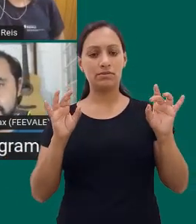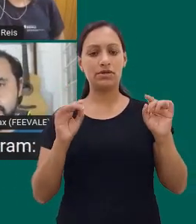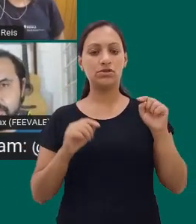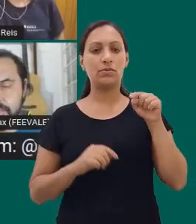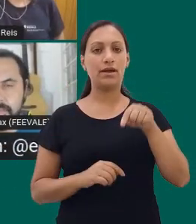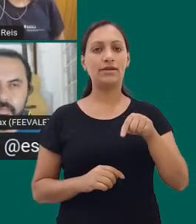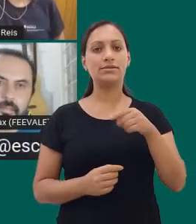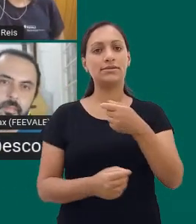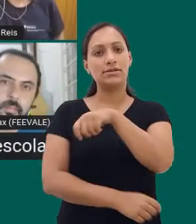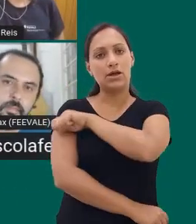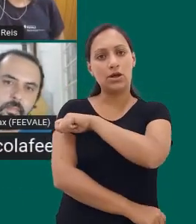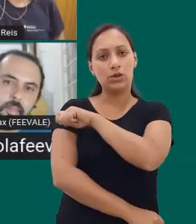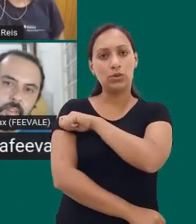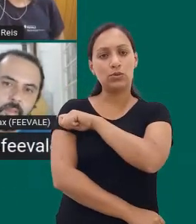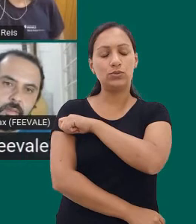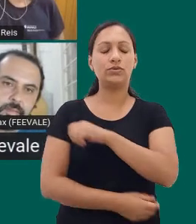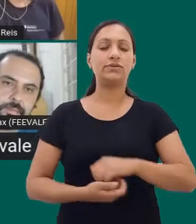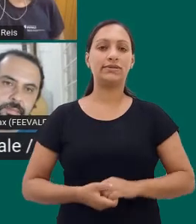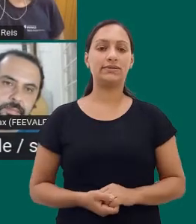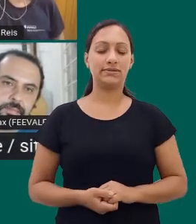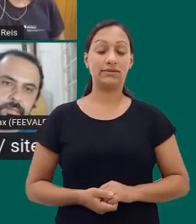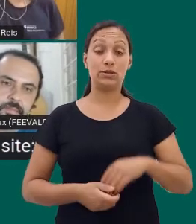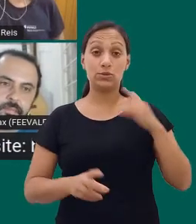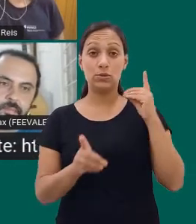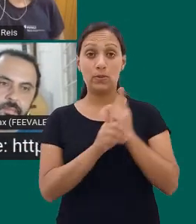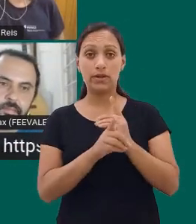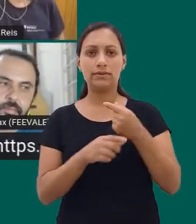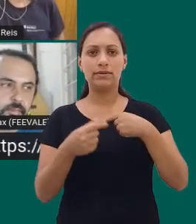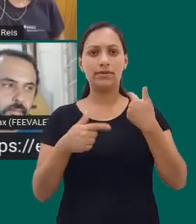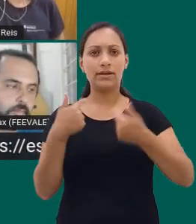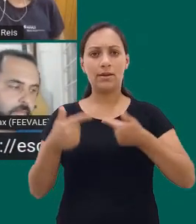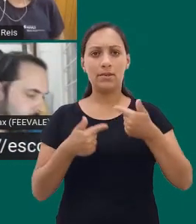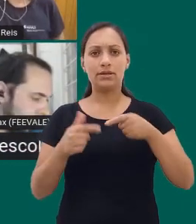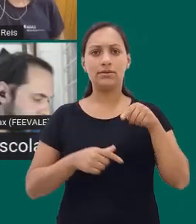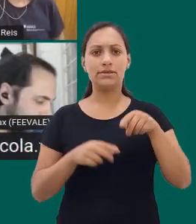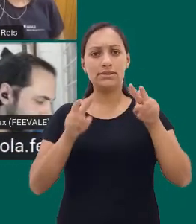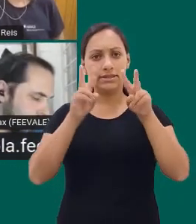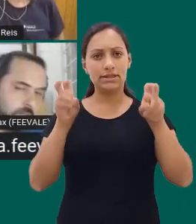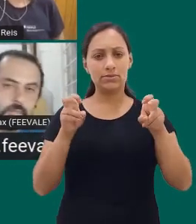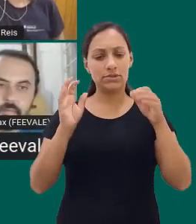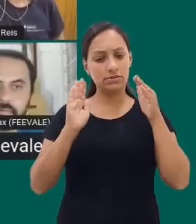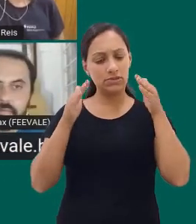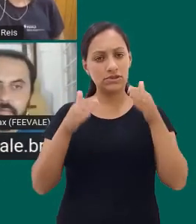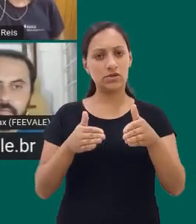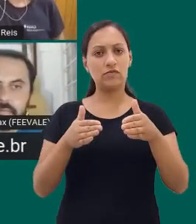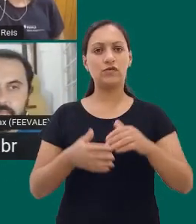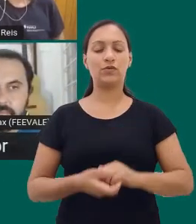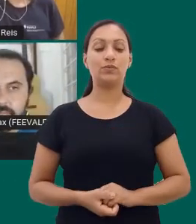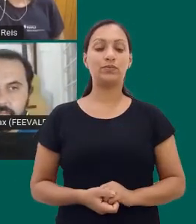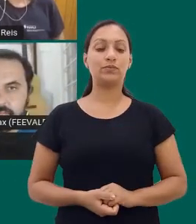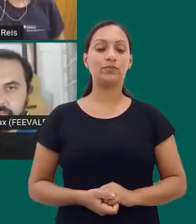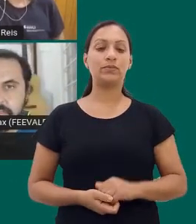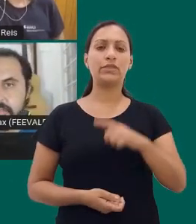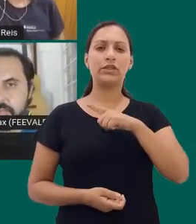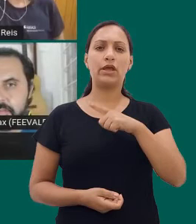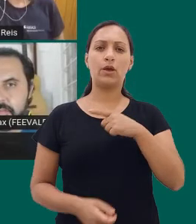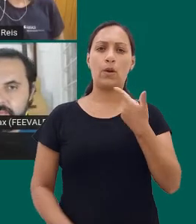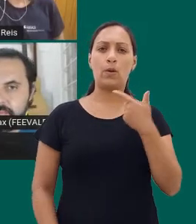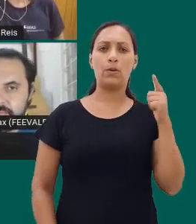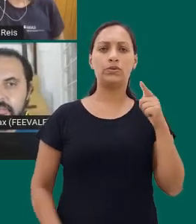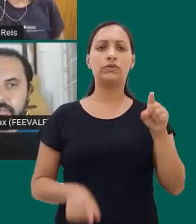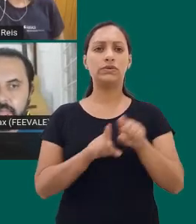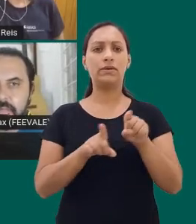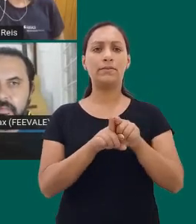esses estudantes que estavam descobrindo e trabalhando com esse tema específico, assim. E tem outros que foram nos